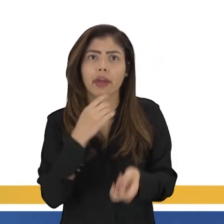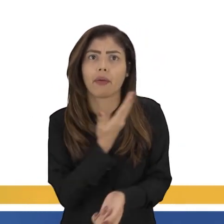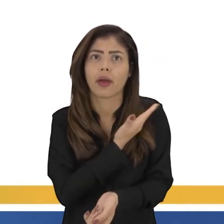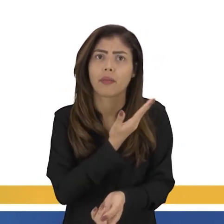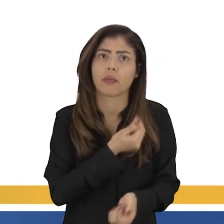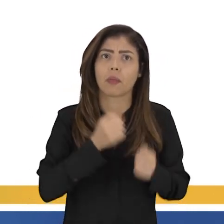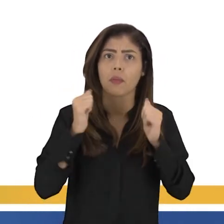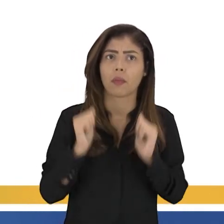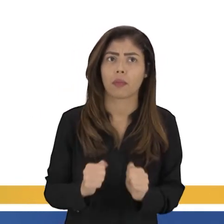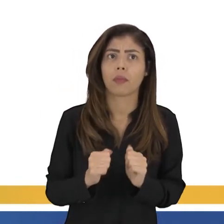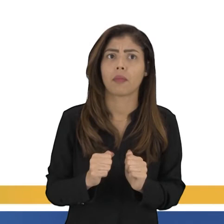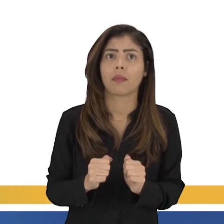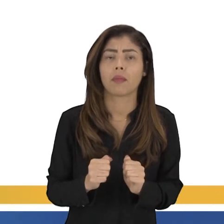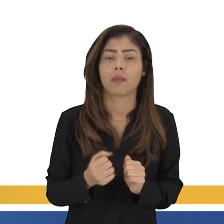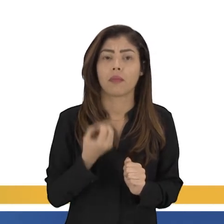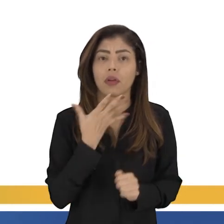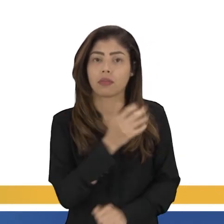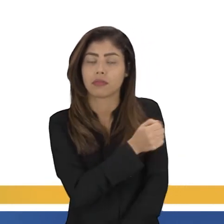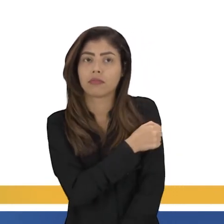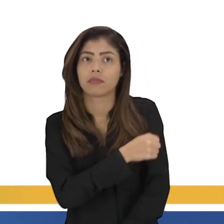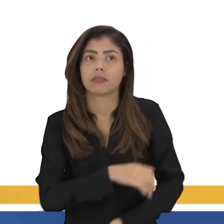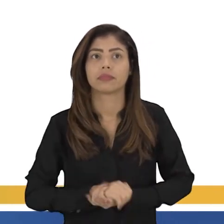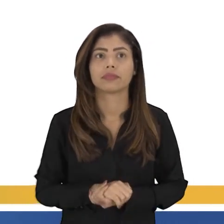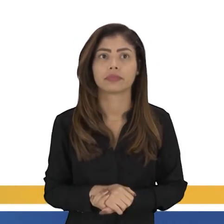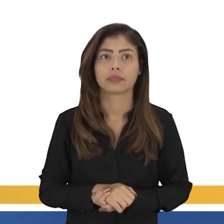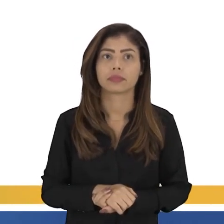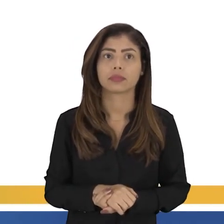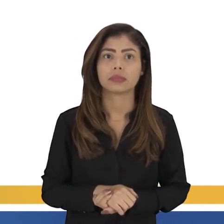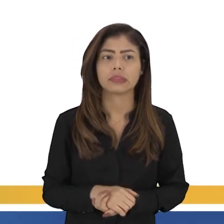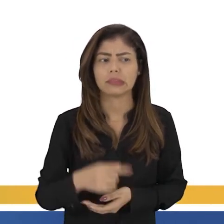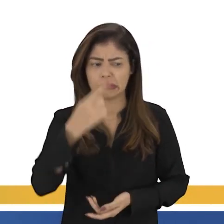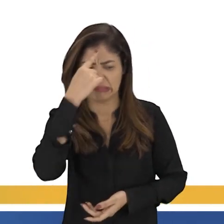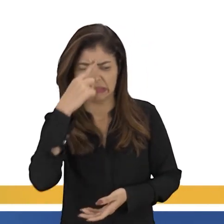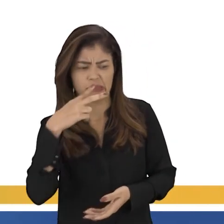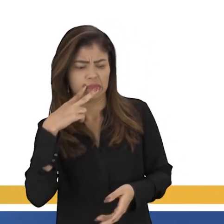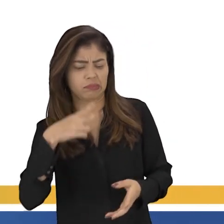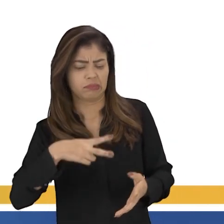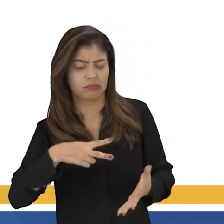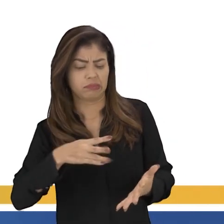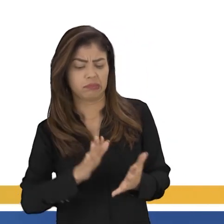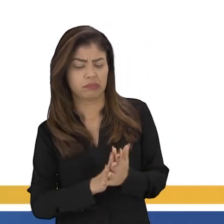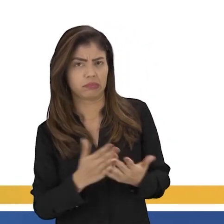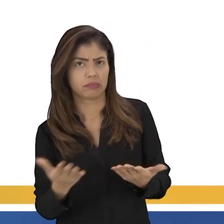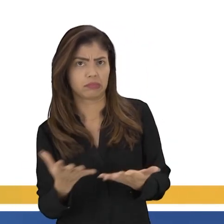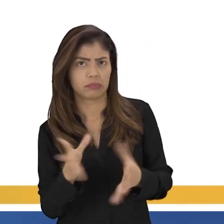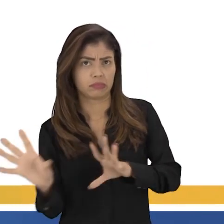se tornar um bom aluno? Desconfiar que o livro levado